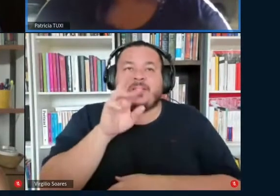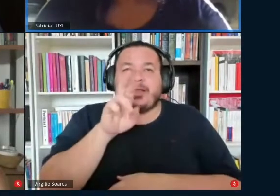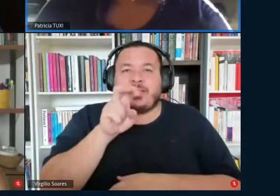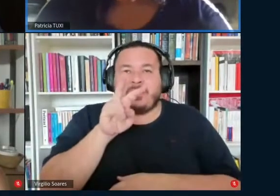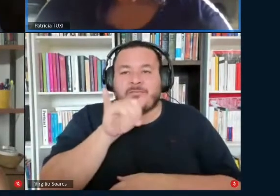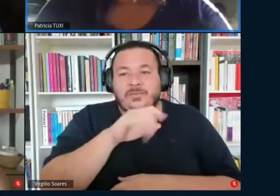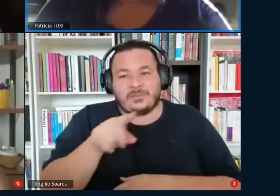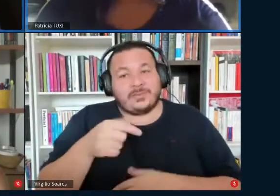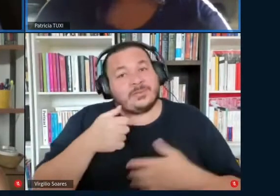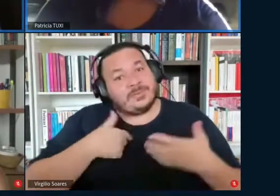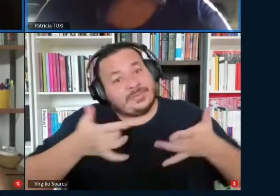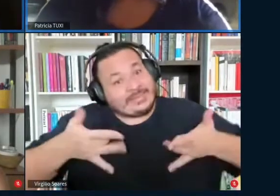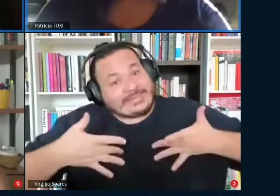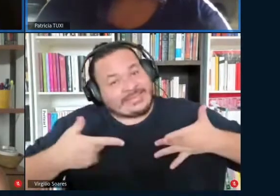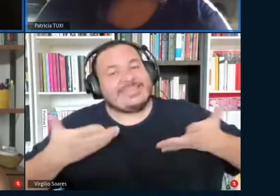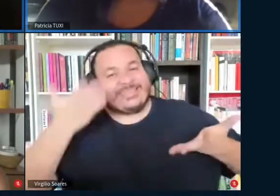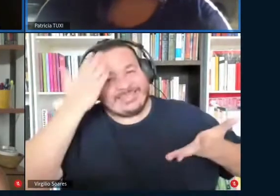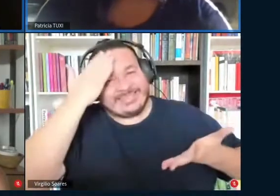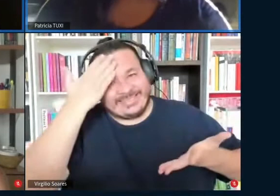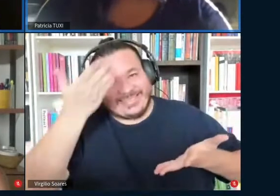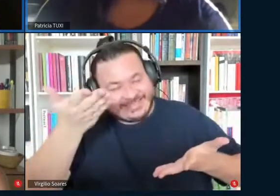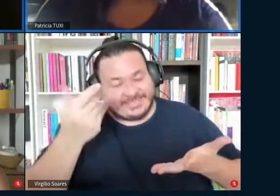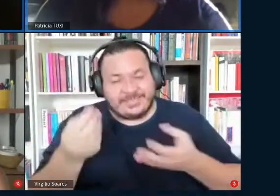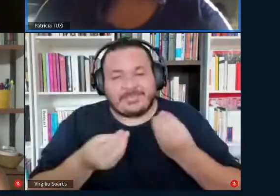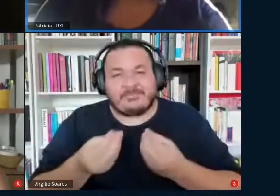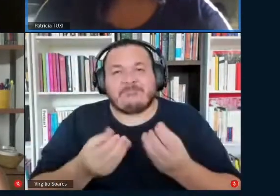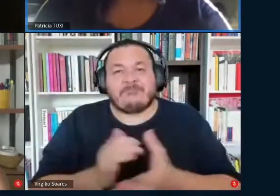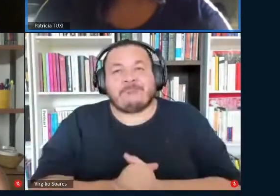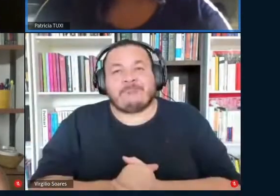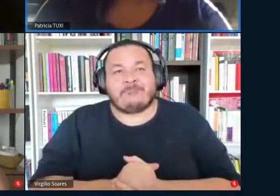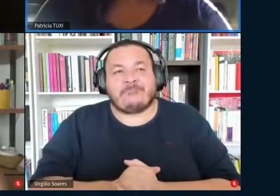né, o sangue fala mais alto.